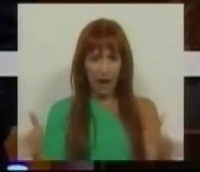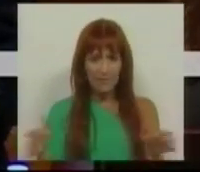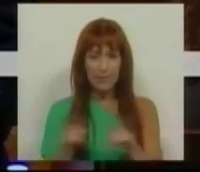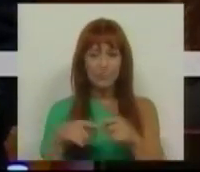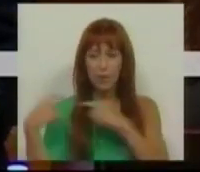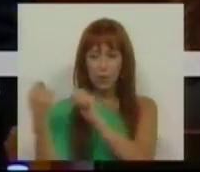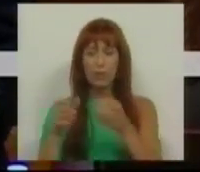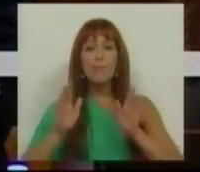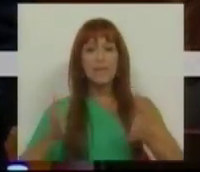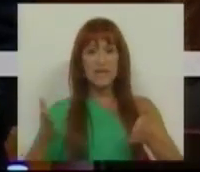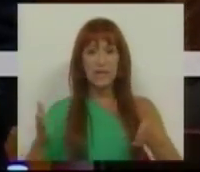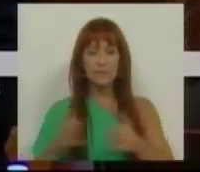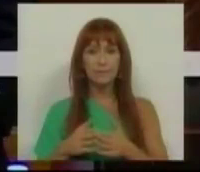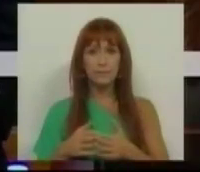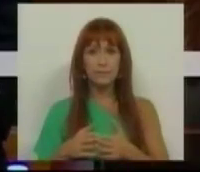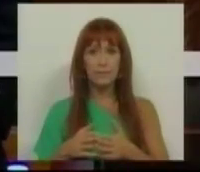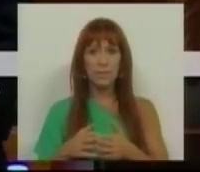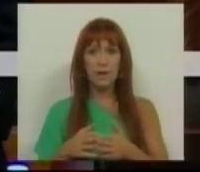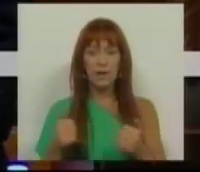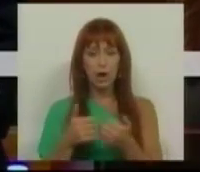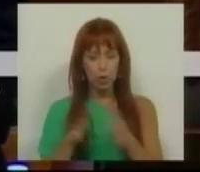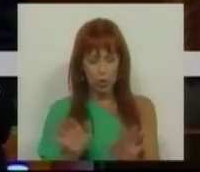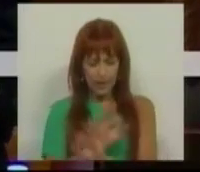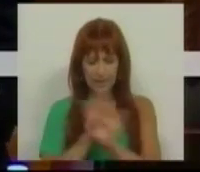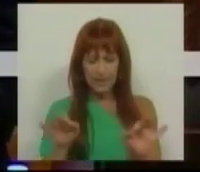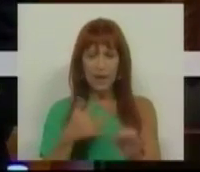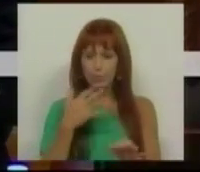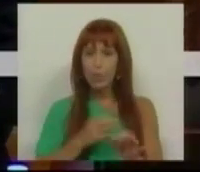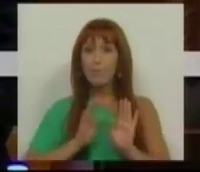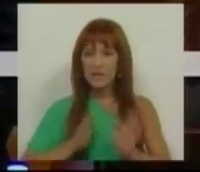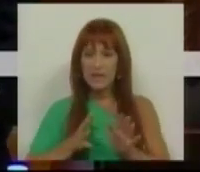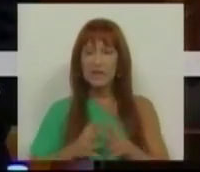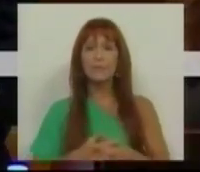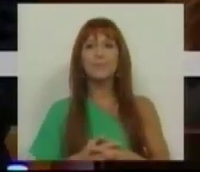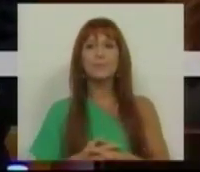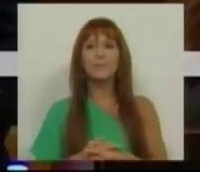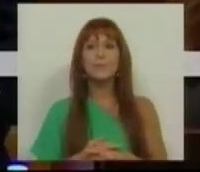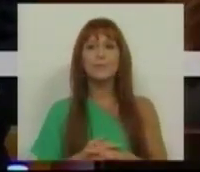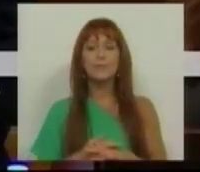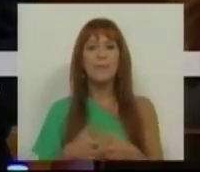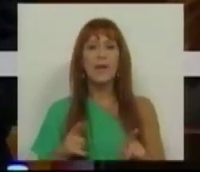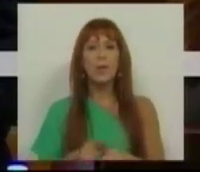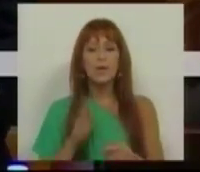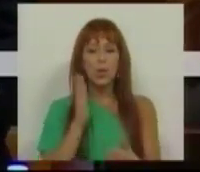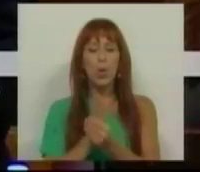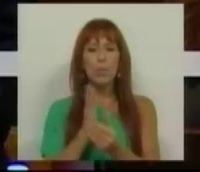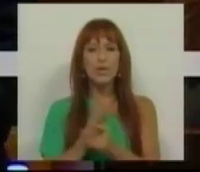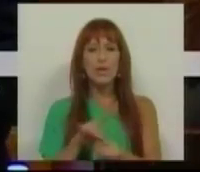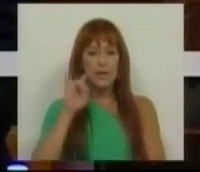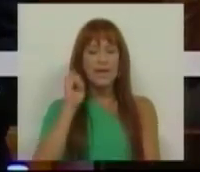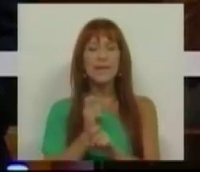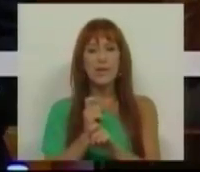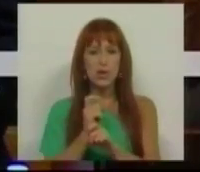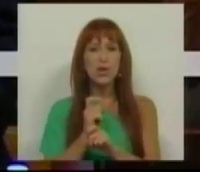Este debate deve ter toda a seriedade e toda a credibilidade. É um processo que